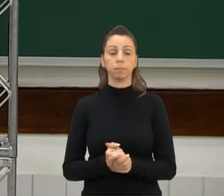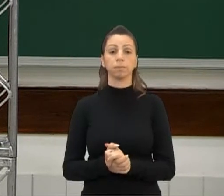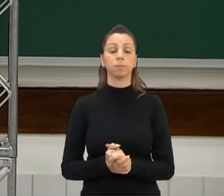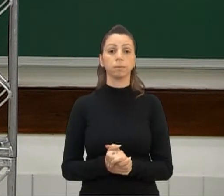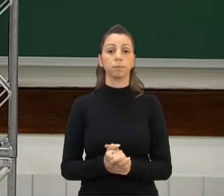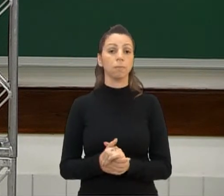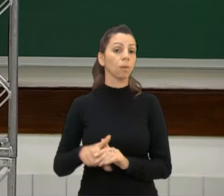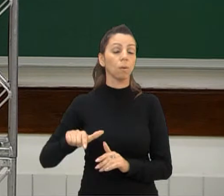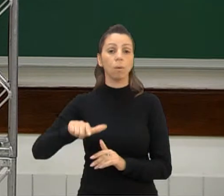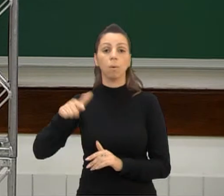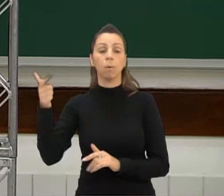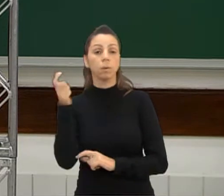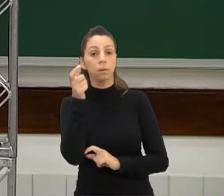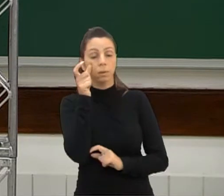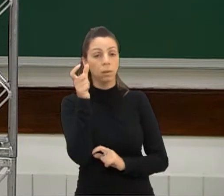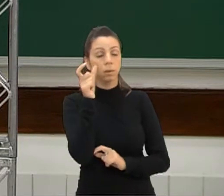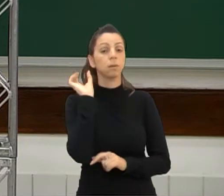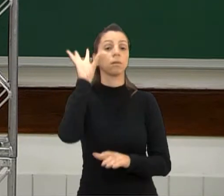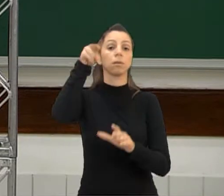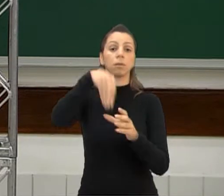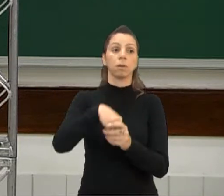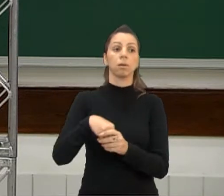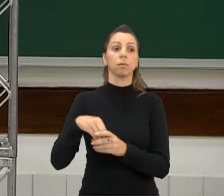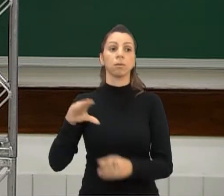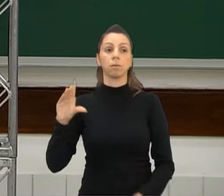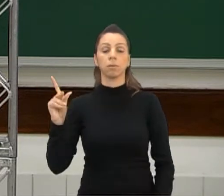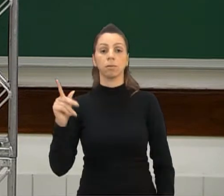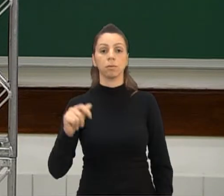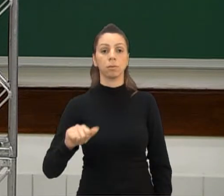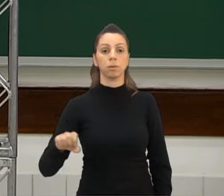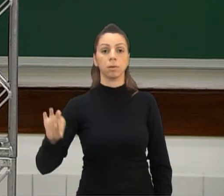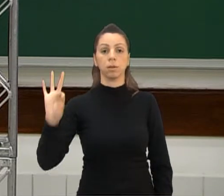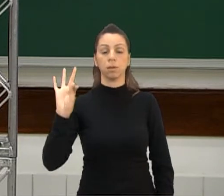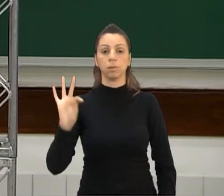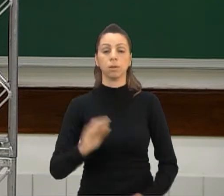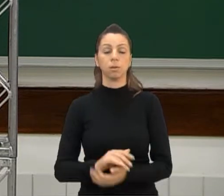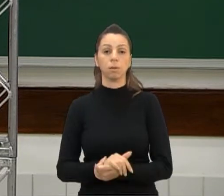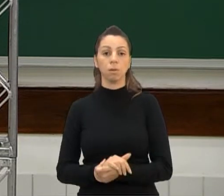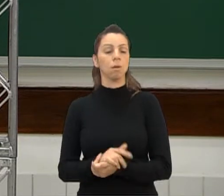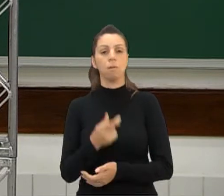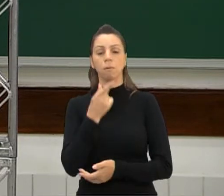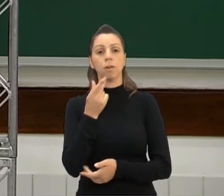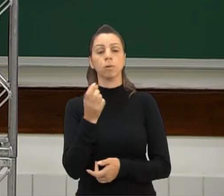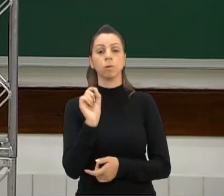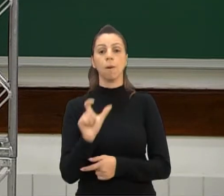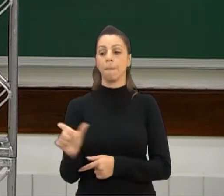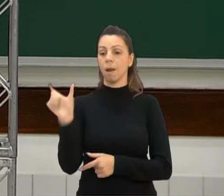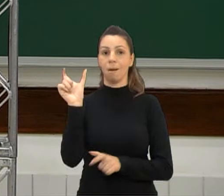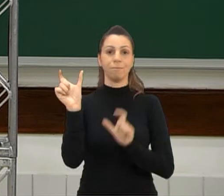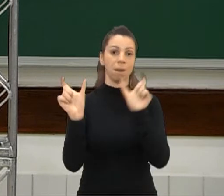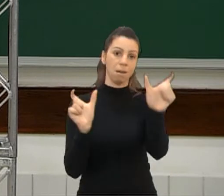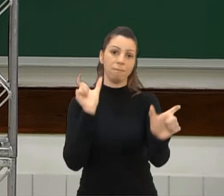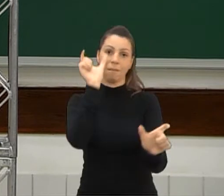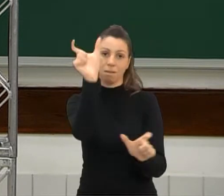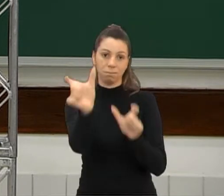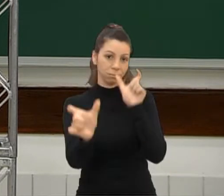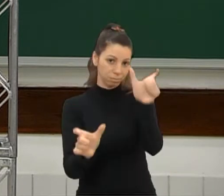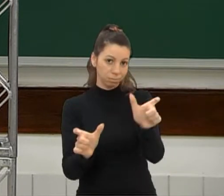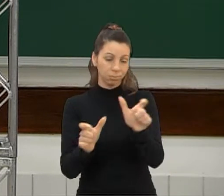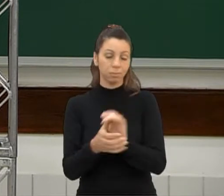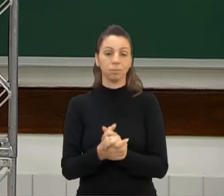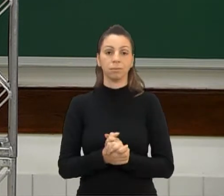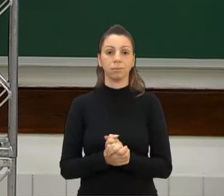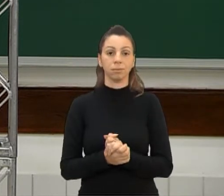outra coisa interessante que acontece nos chats é que a gente não conversa só por palavras, nós não utilizamos somente palavras para